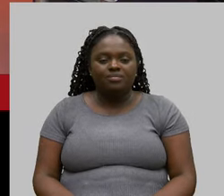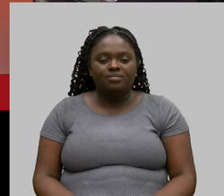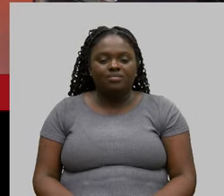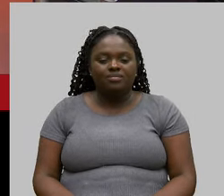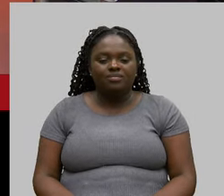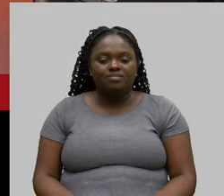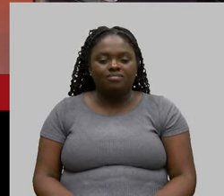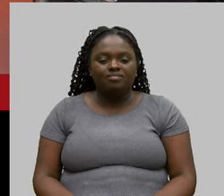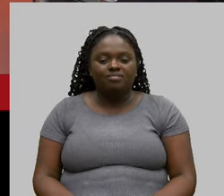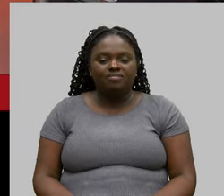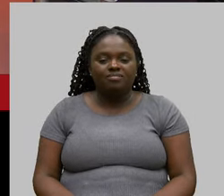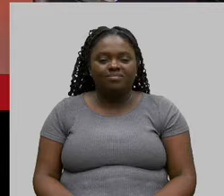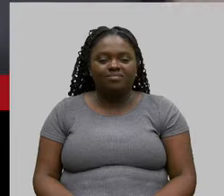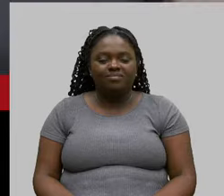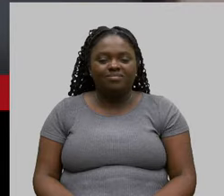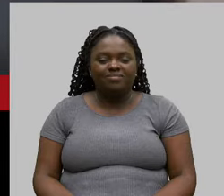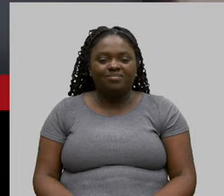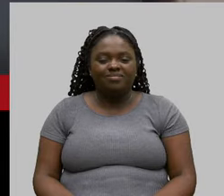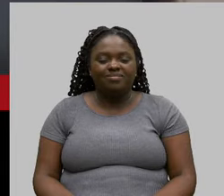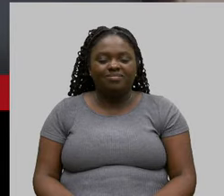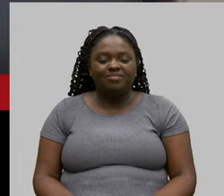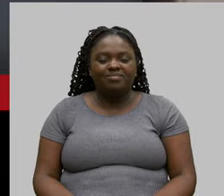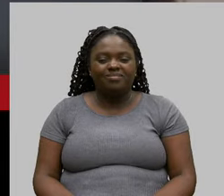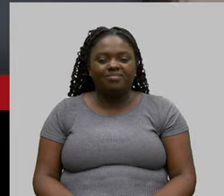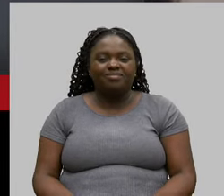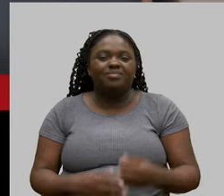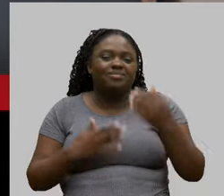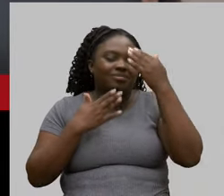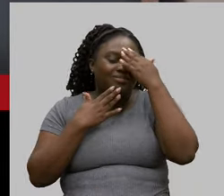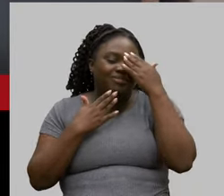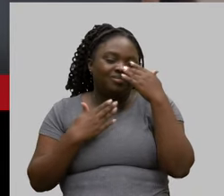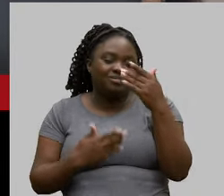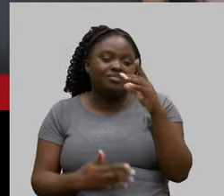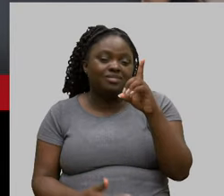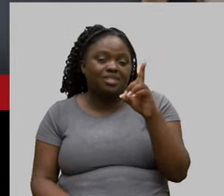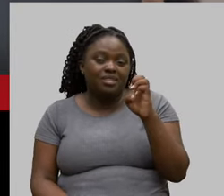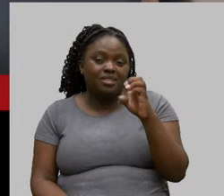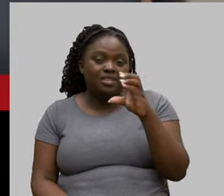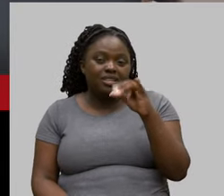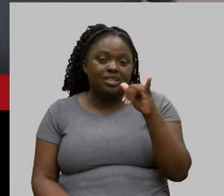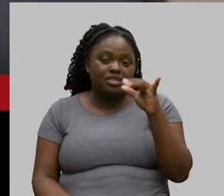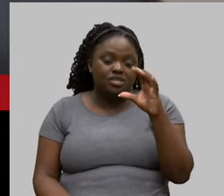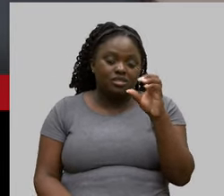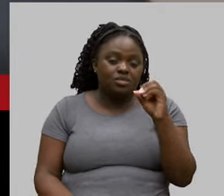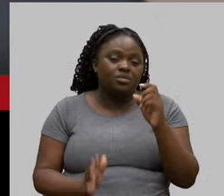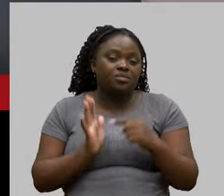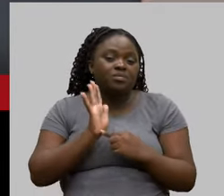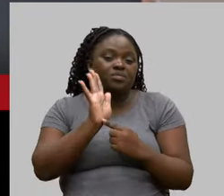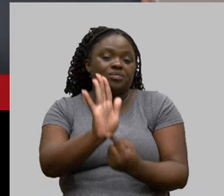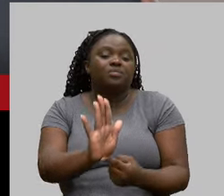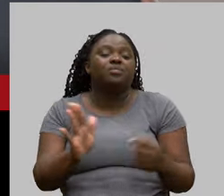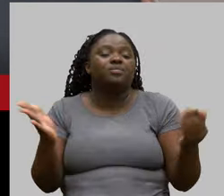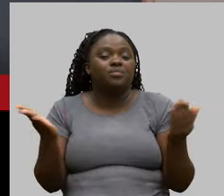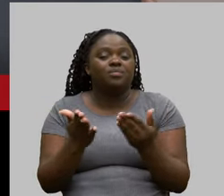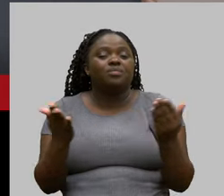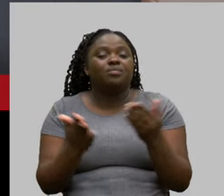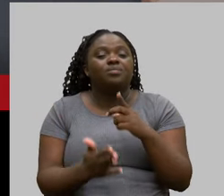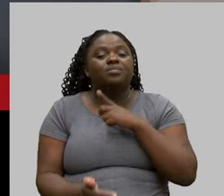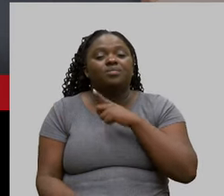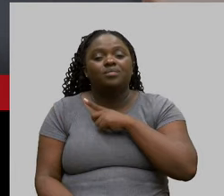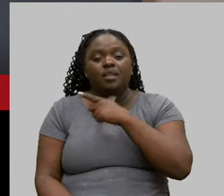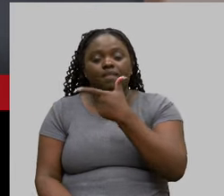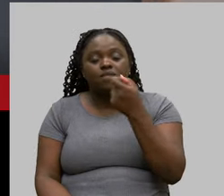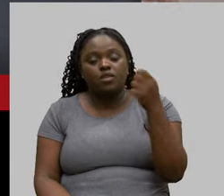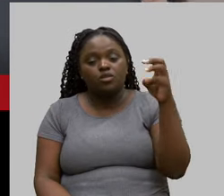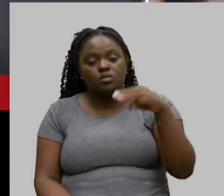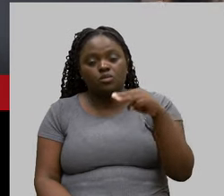todos agradecemos ao Senor dcio Bruno Lopes pela apresentação e teremos agora 20 minutos para a